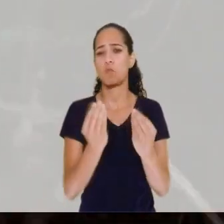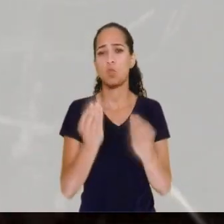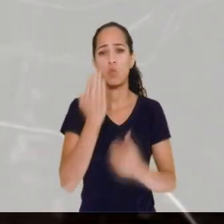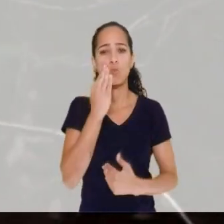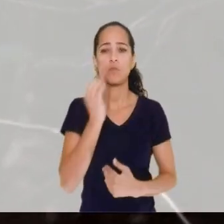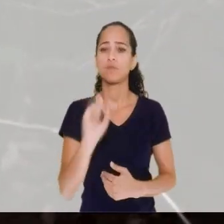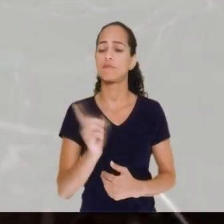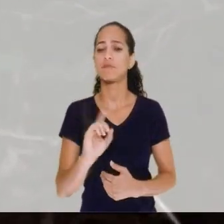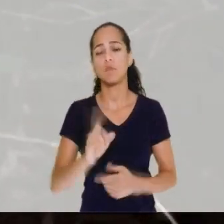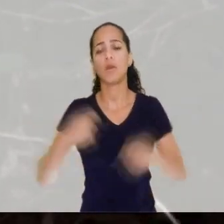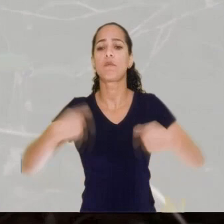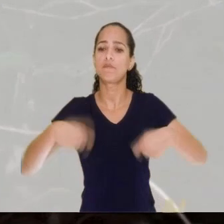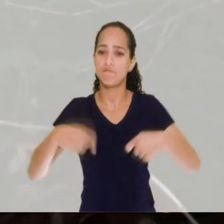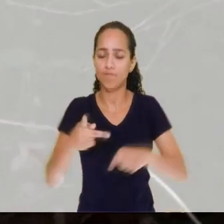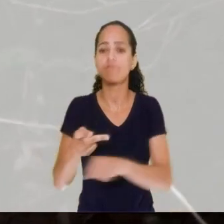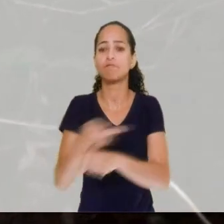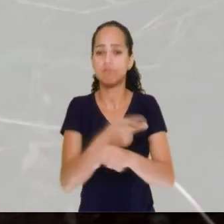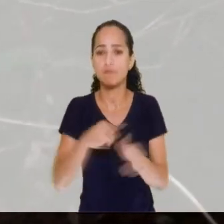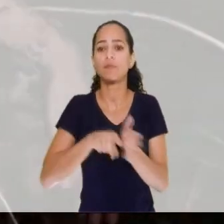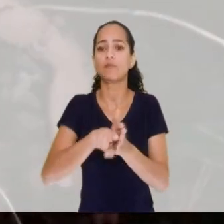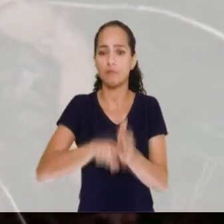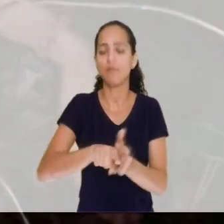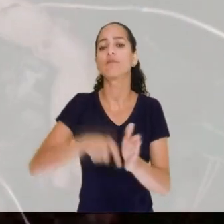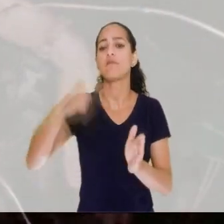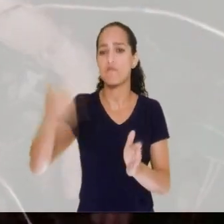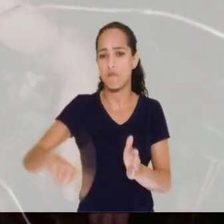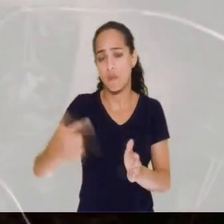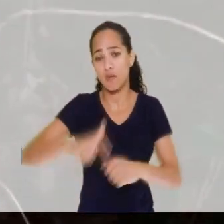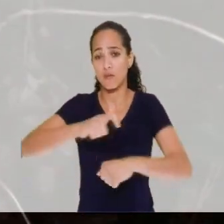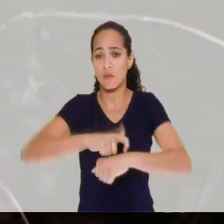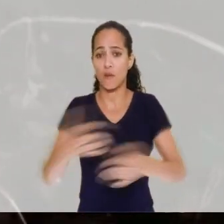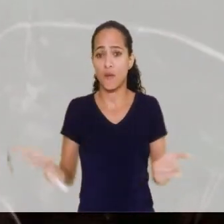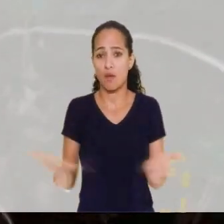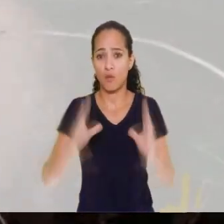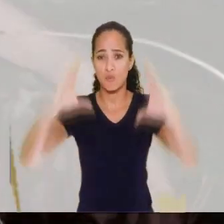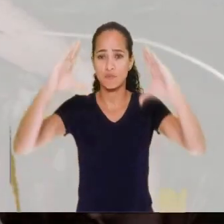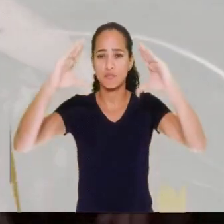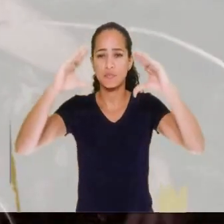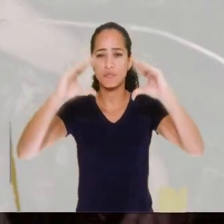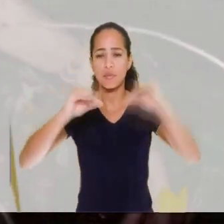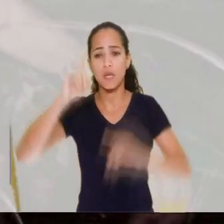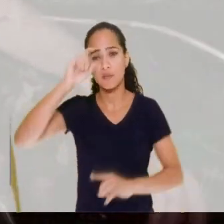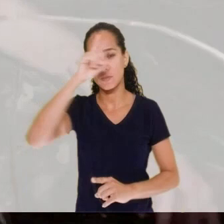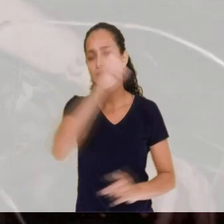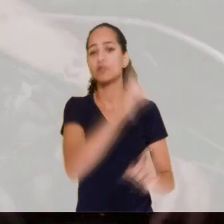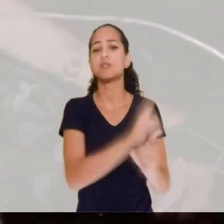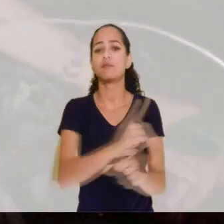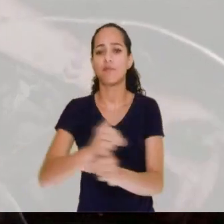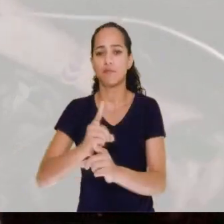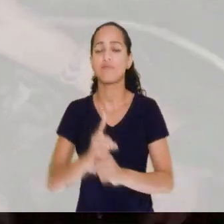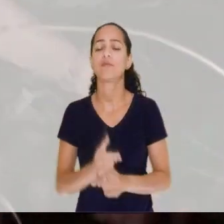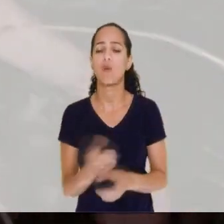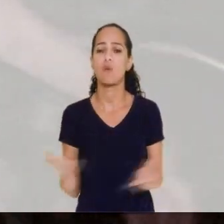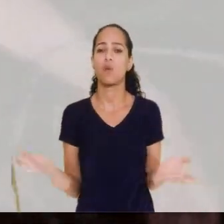verdade. Precisa continuar vindo, continuar buscando. Então, assim, eu acho que já escureceu, eu acho que a nossa chance diminui bastante